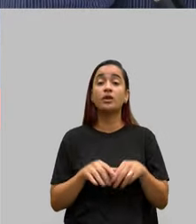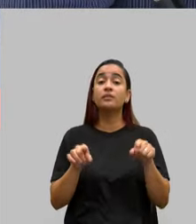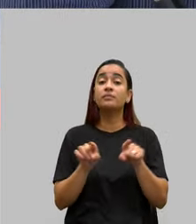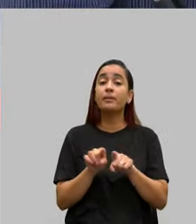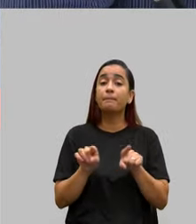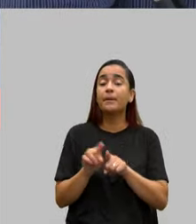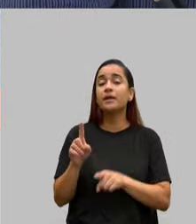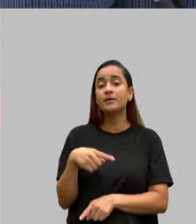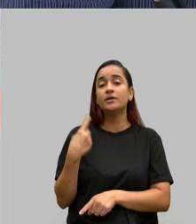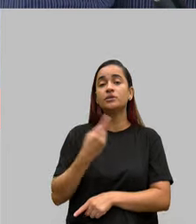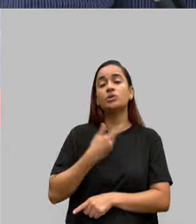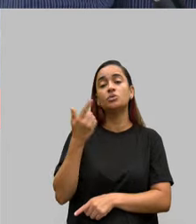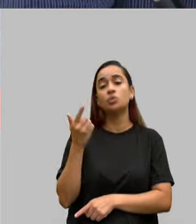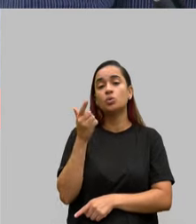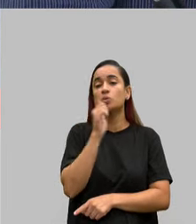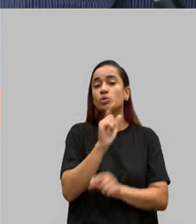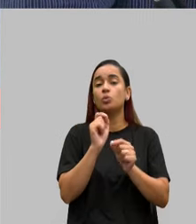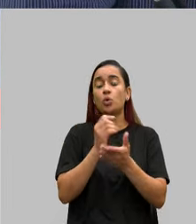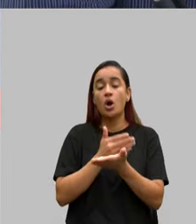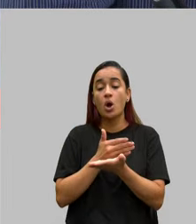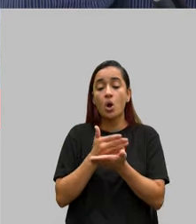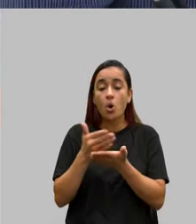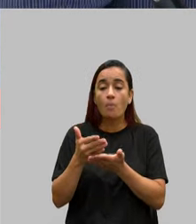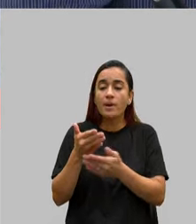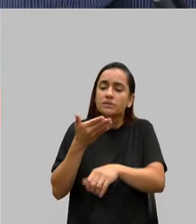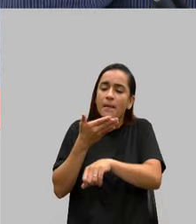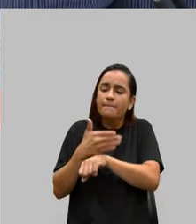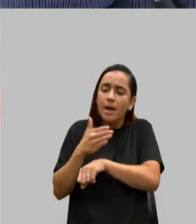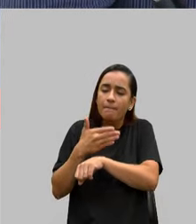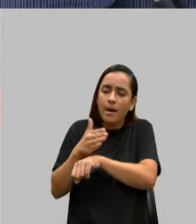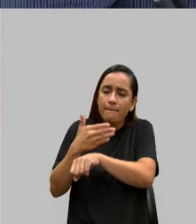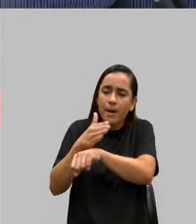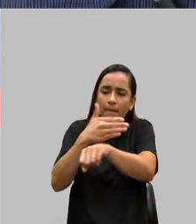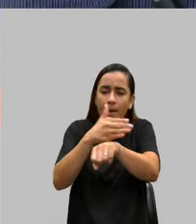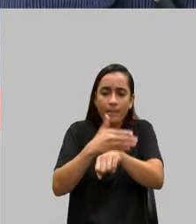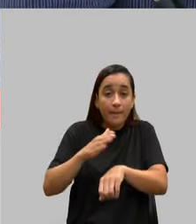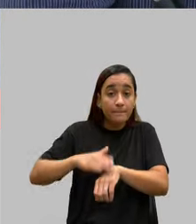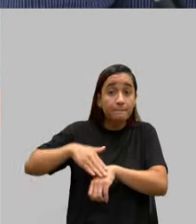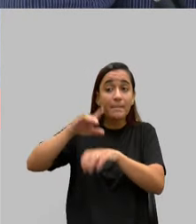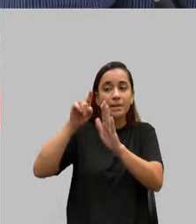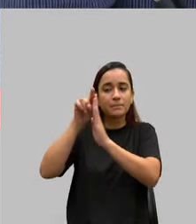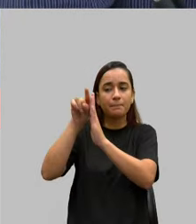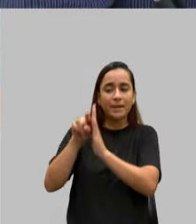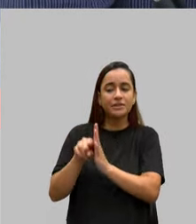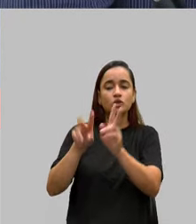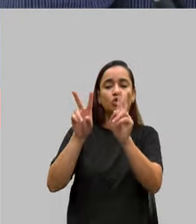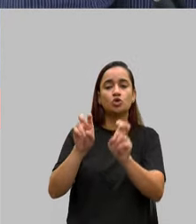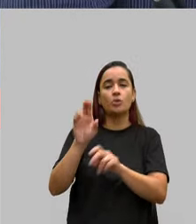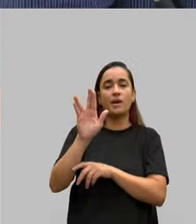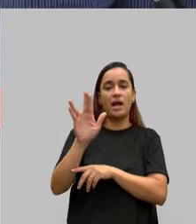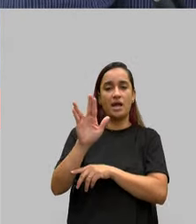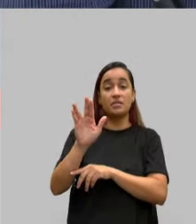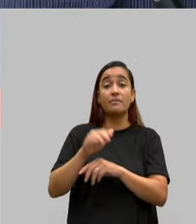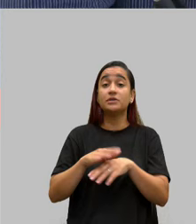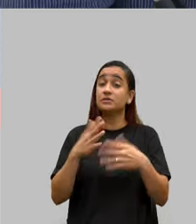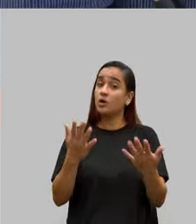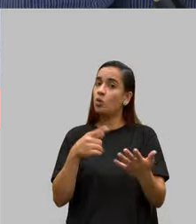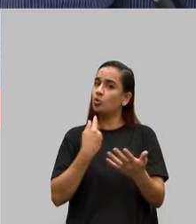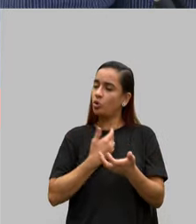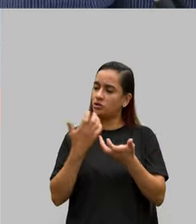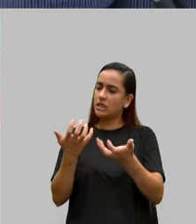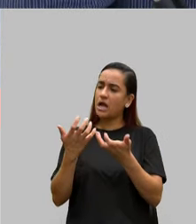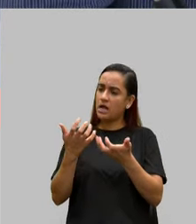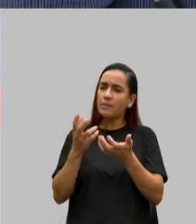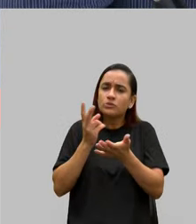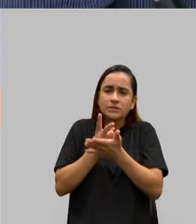começamos a atuar mais fortemente nessas pesquisas com cannabis e queremos levar sempre ao